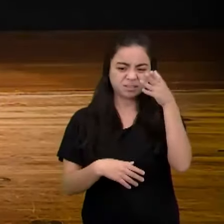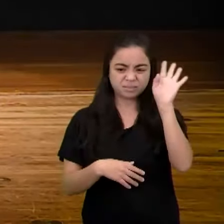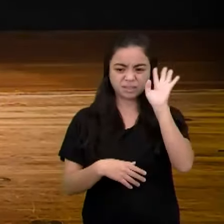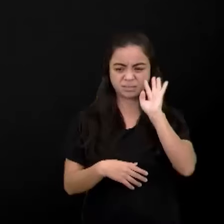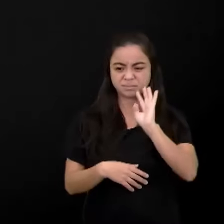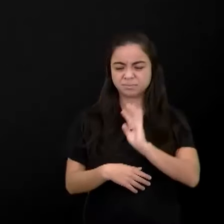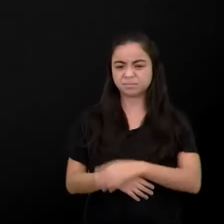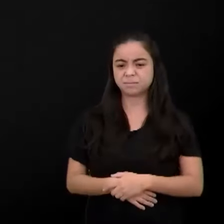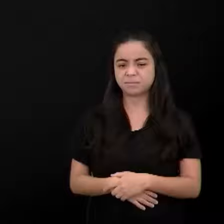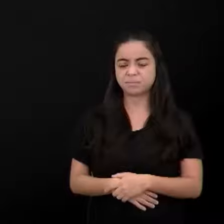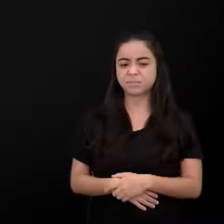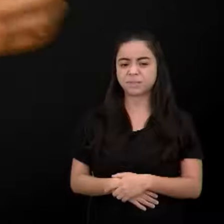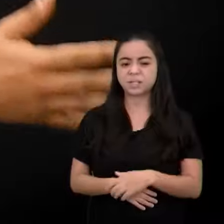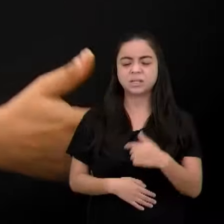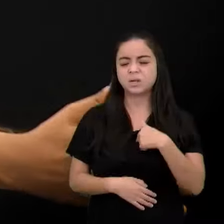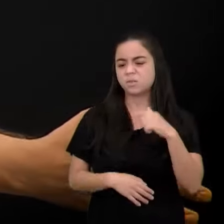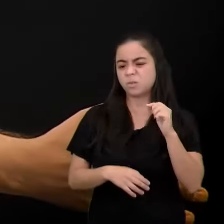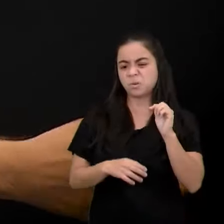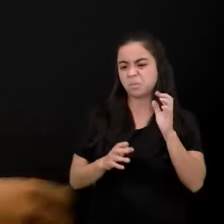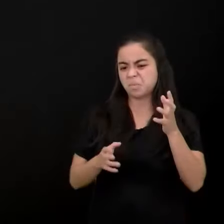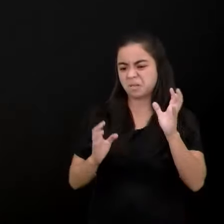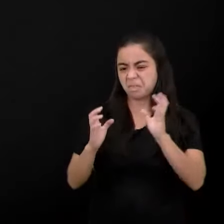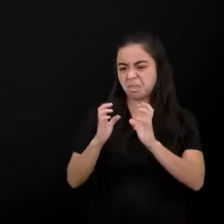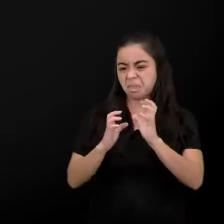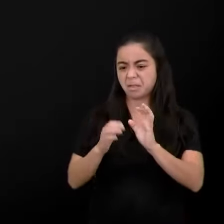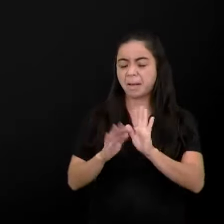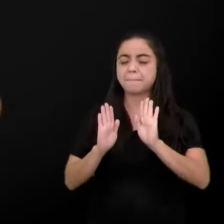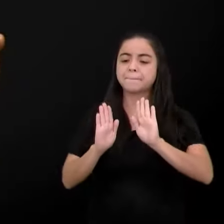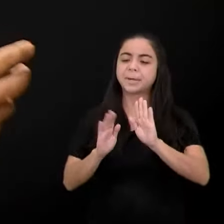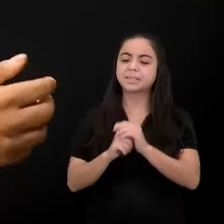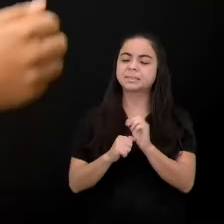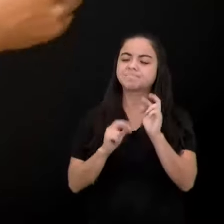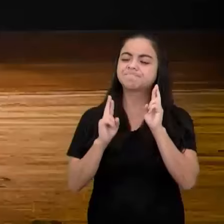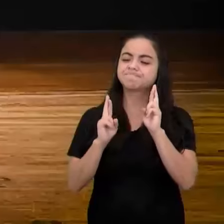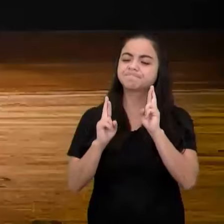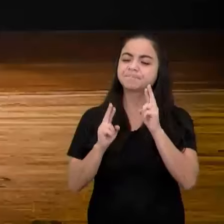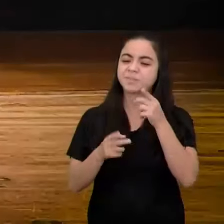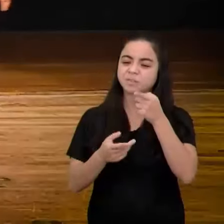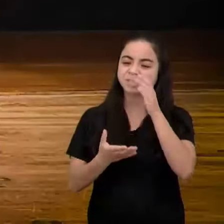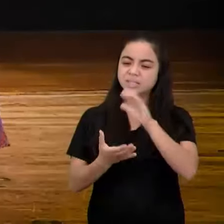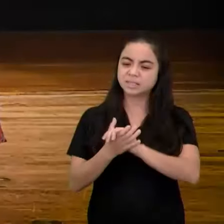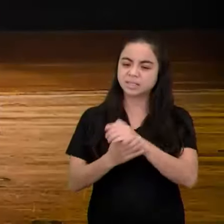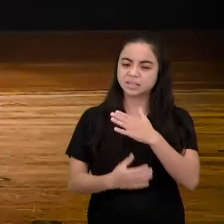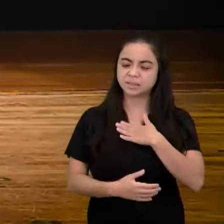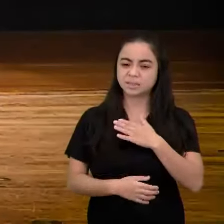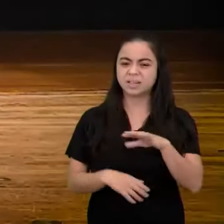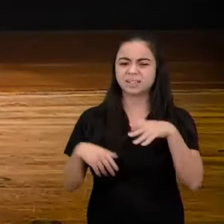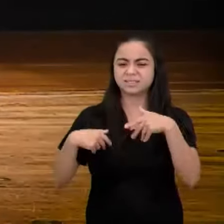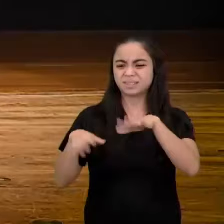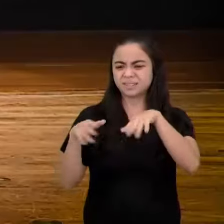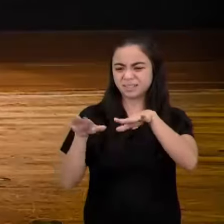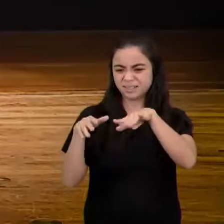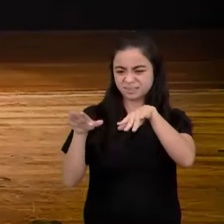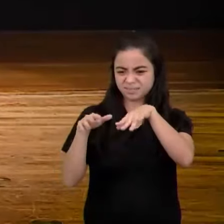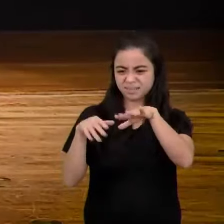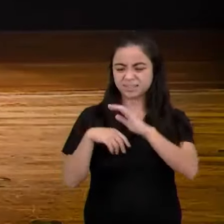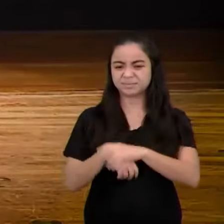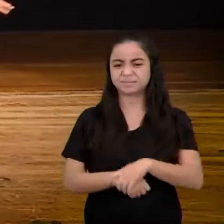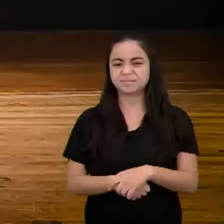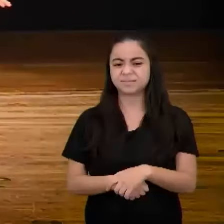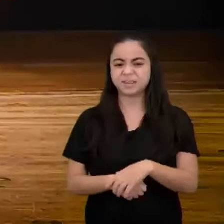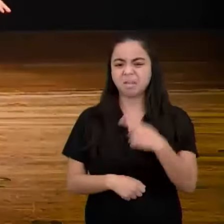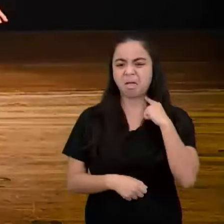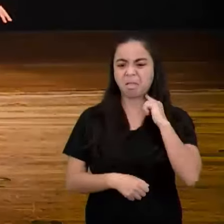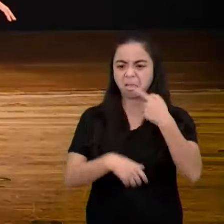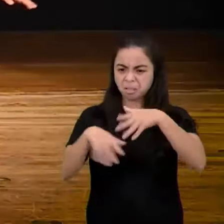por favor. Não vamos perturbar mais, senhora. Mas esperarei que ainda me queiras. Retire essas suas coisas aí, porque eu acabei de